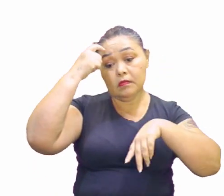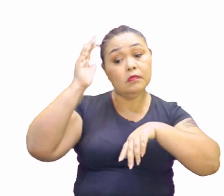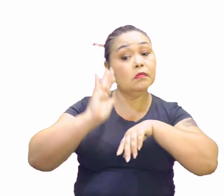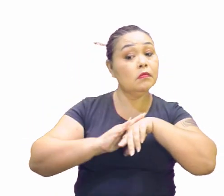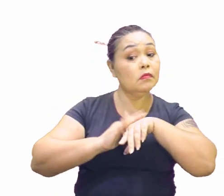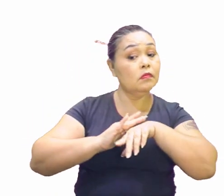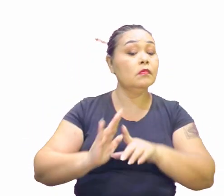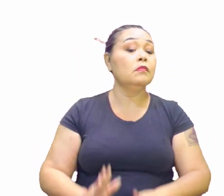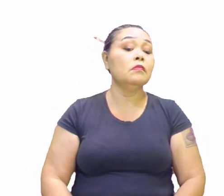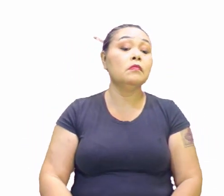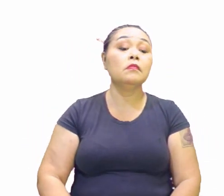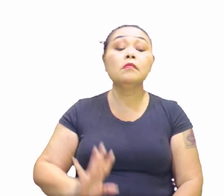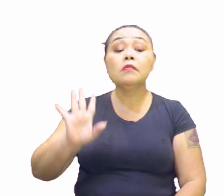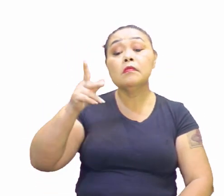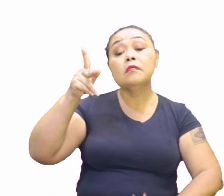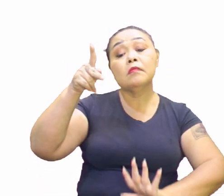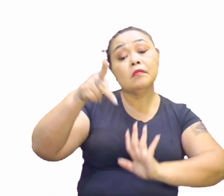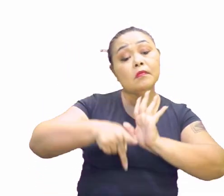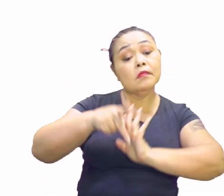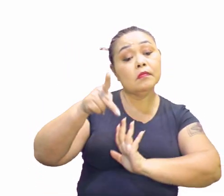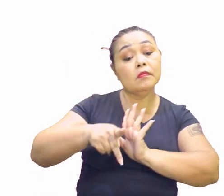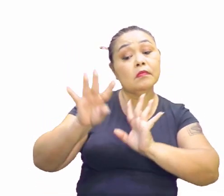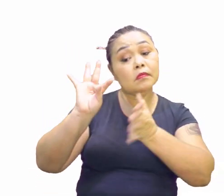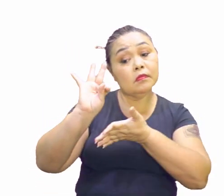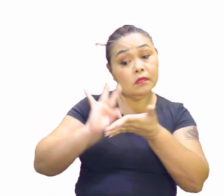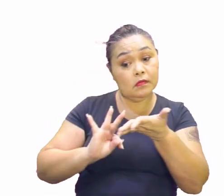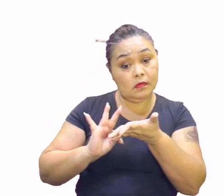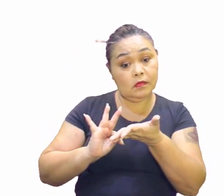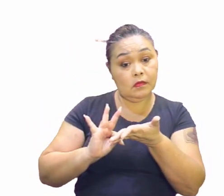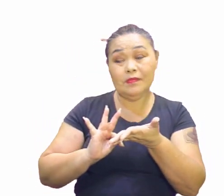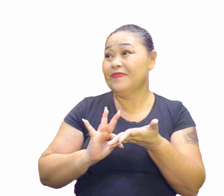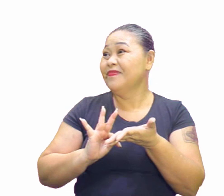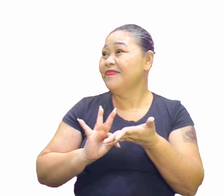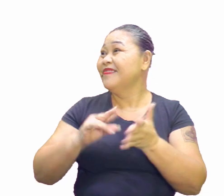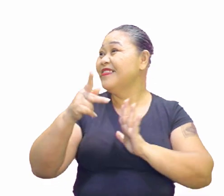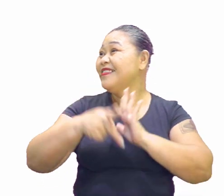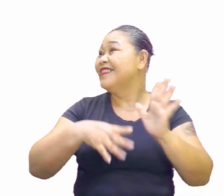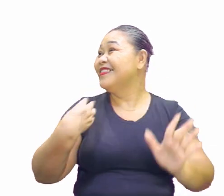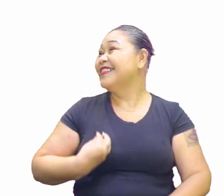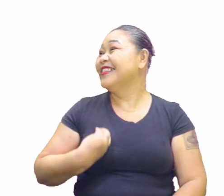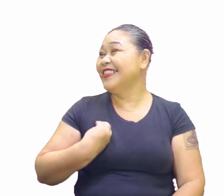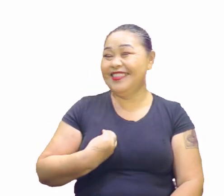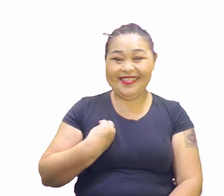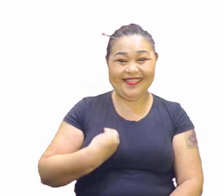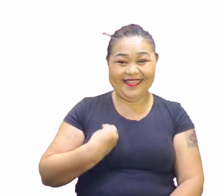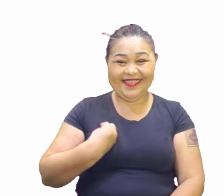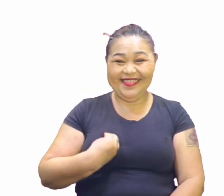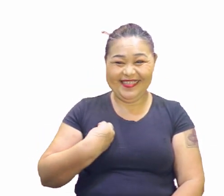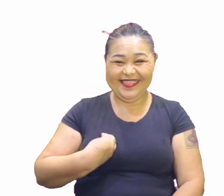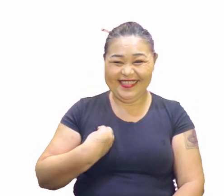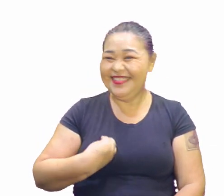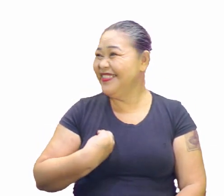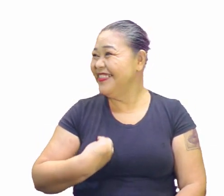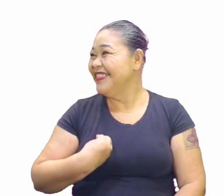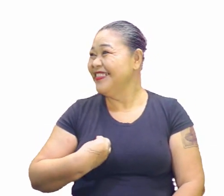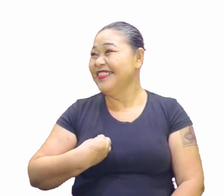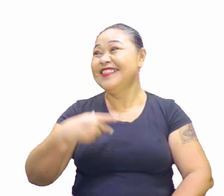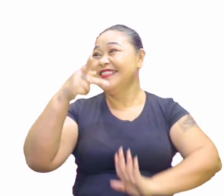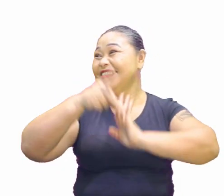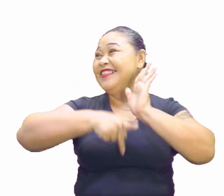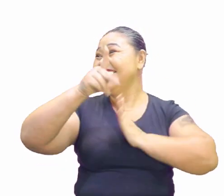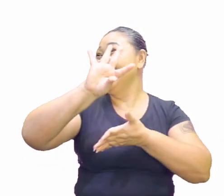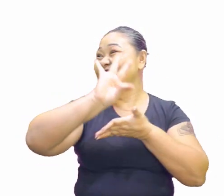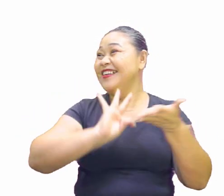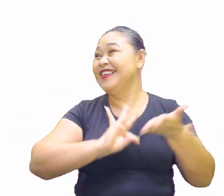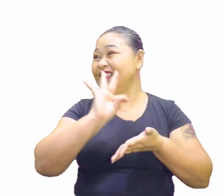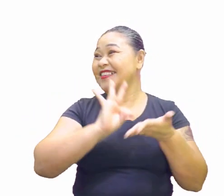ideia. Qual seria o projeto de texto? Eu ia falar projeto de vida. Olha só, mas é projeto